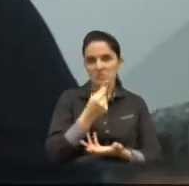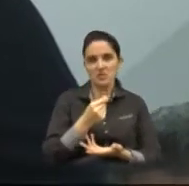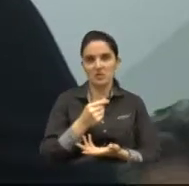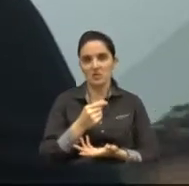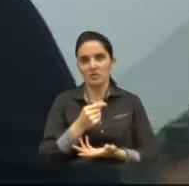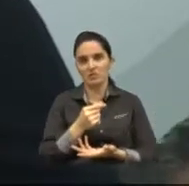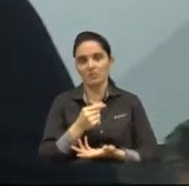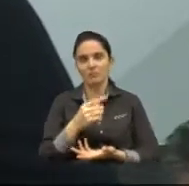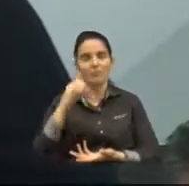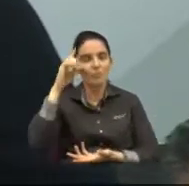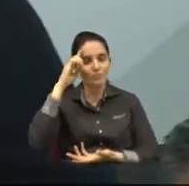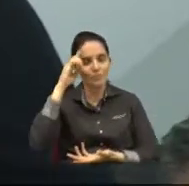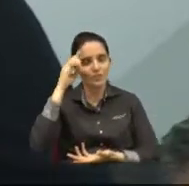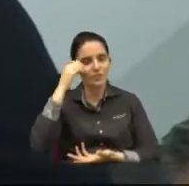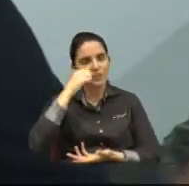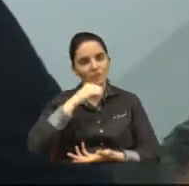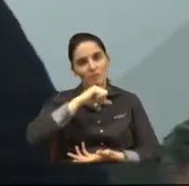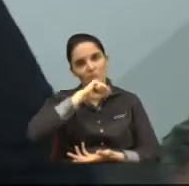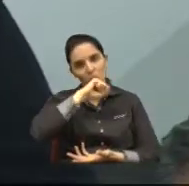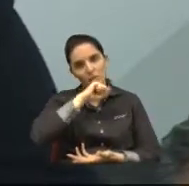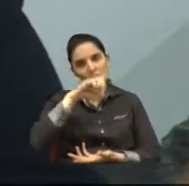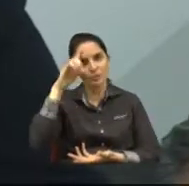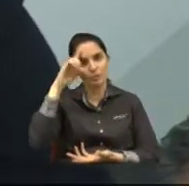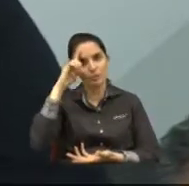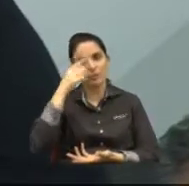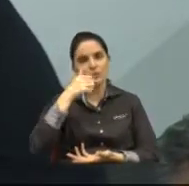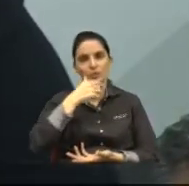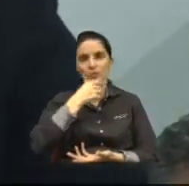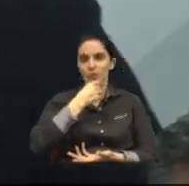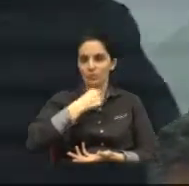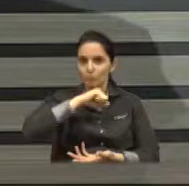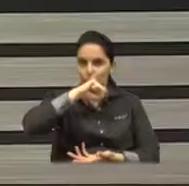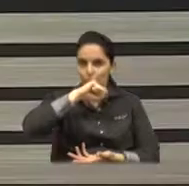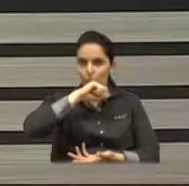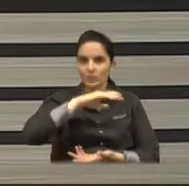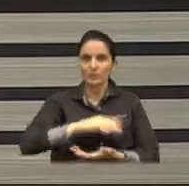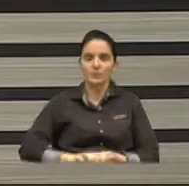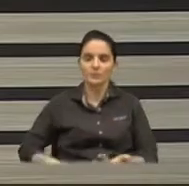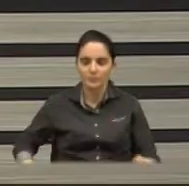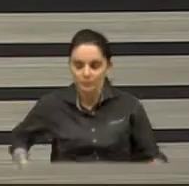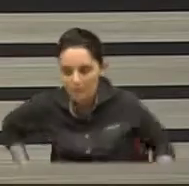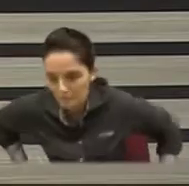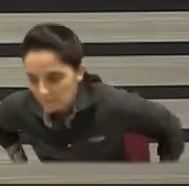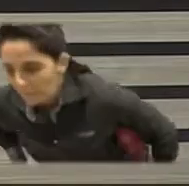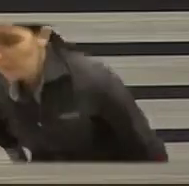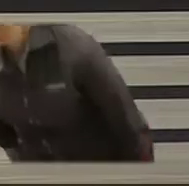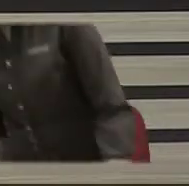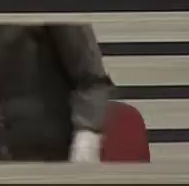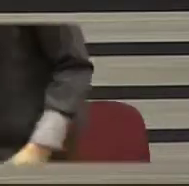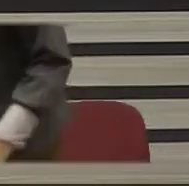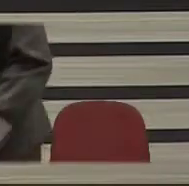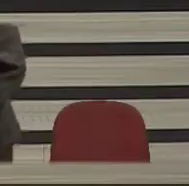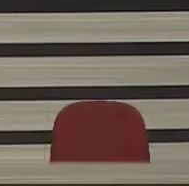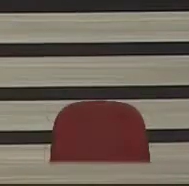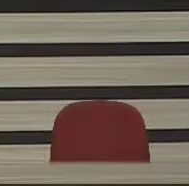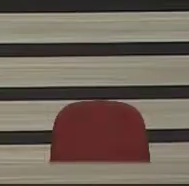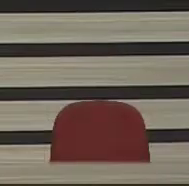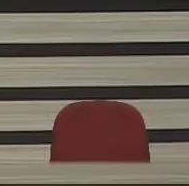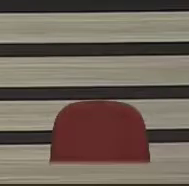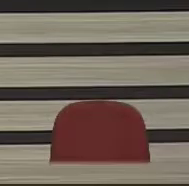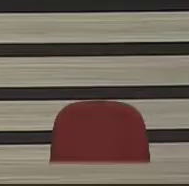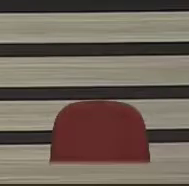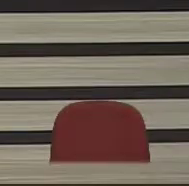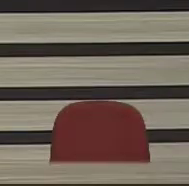disse, o Dia das Mães e o Dia dos Pais. Obrigado, senhor presidente. Questão de ordem, senhor presidente. Questão de ordem, vereadora Érica